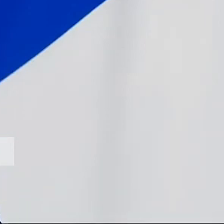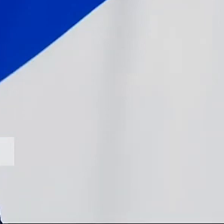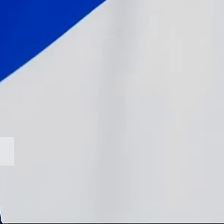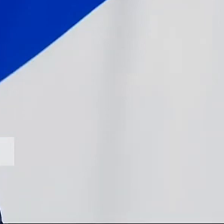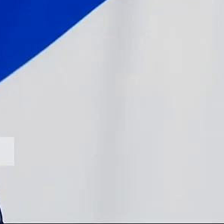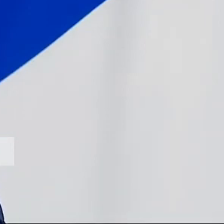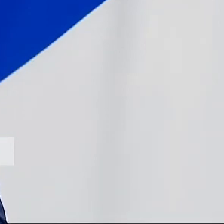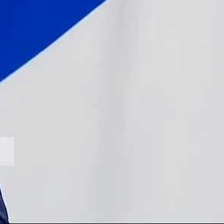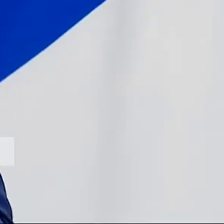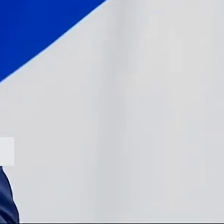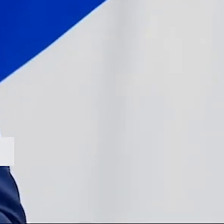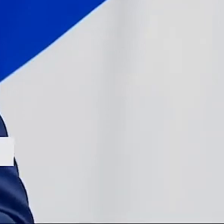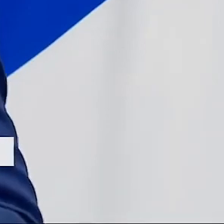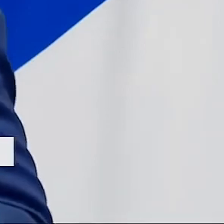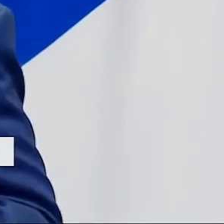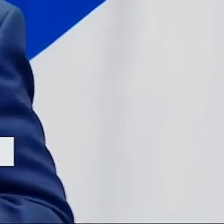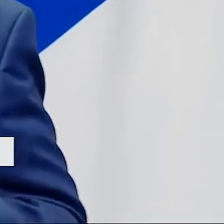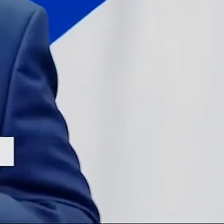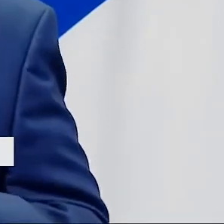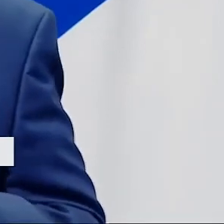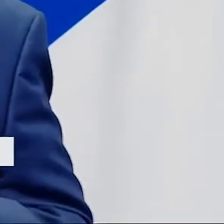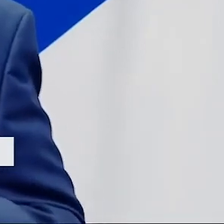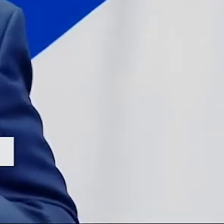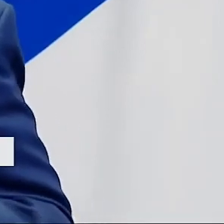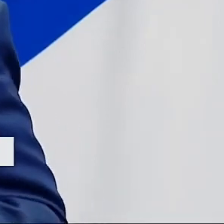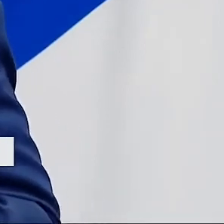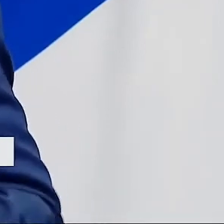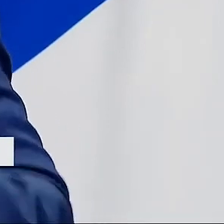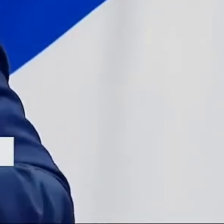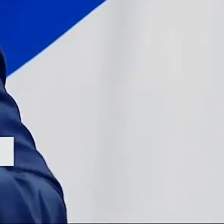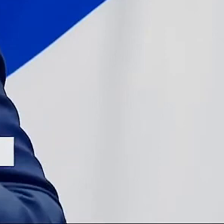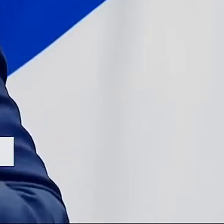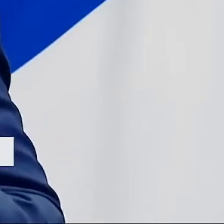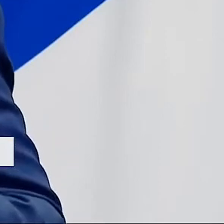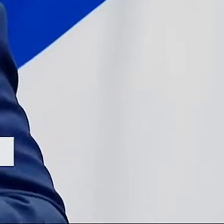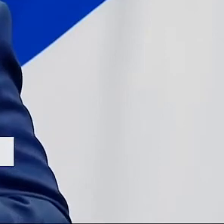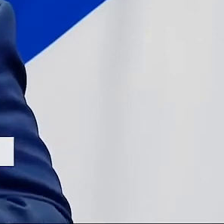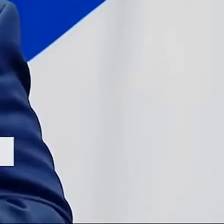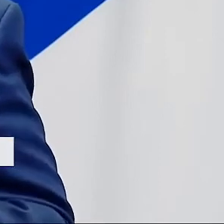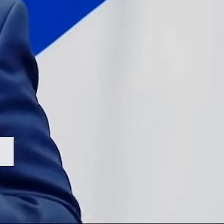é com o Brasil. Não sei se eles já se aperceberam disso, mas é